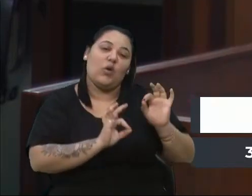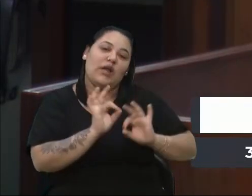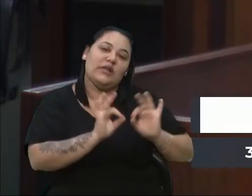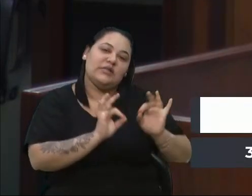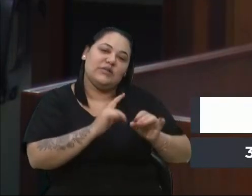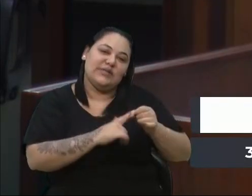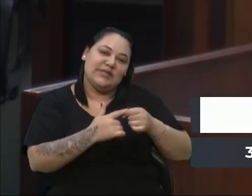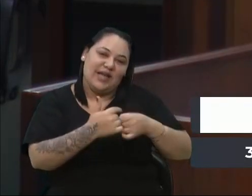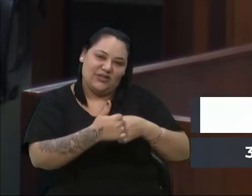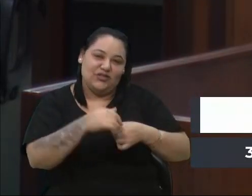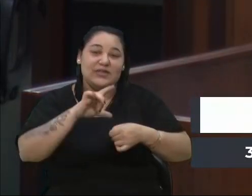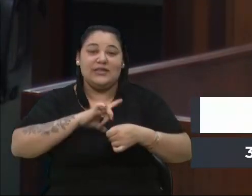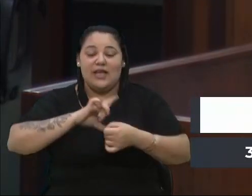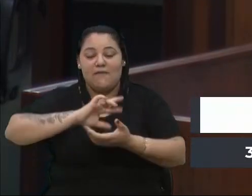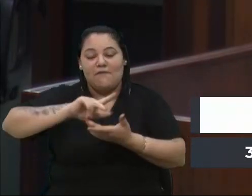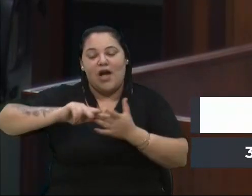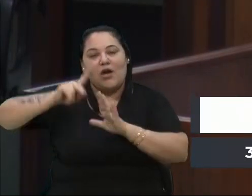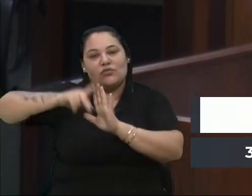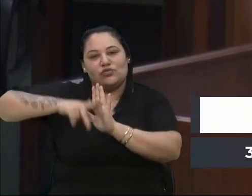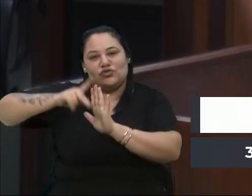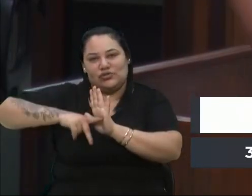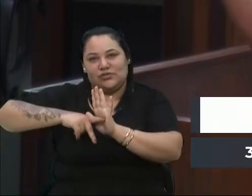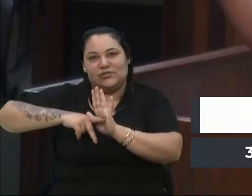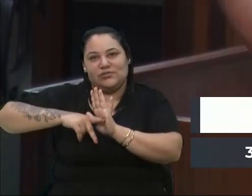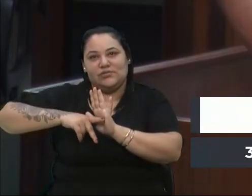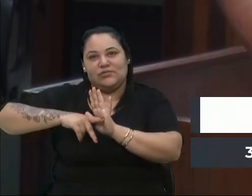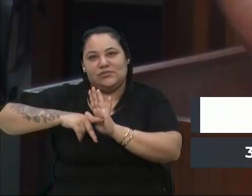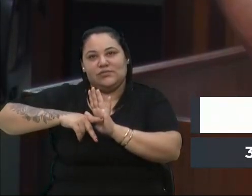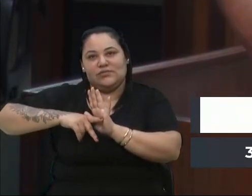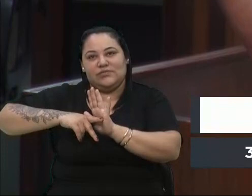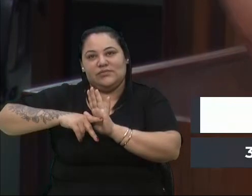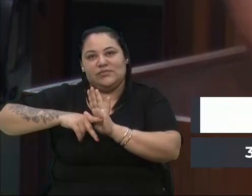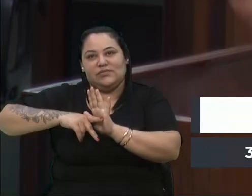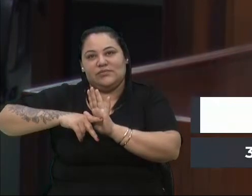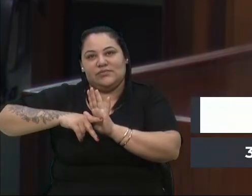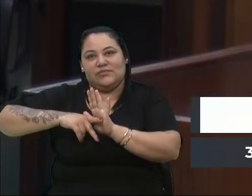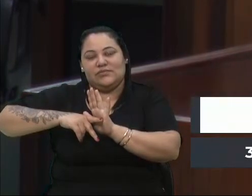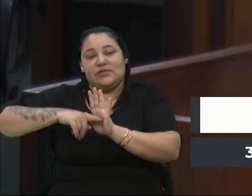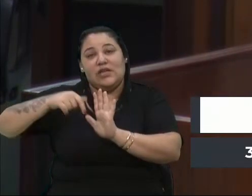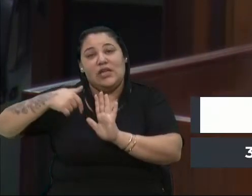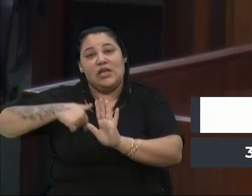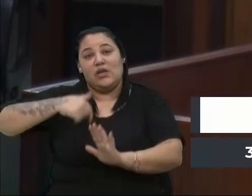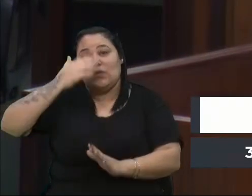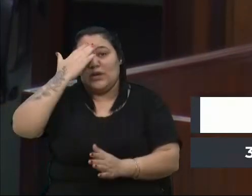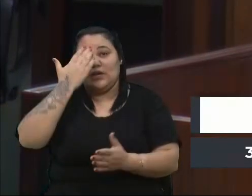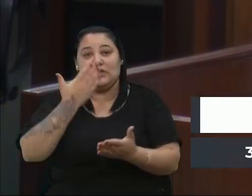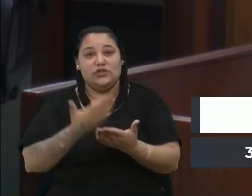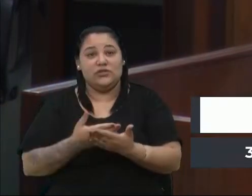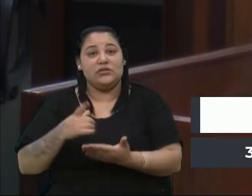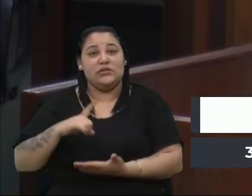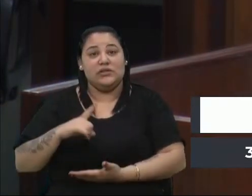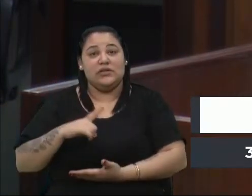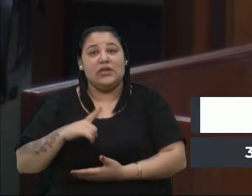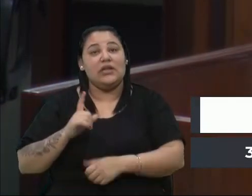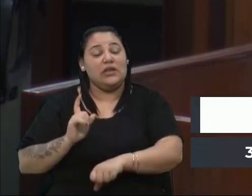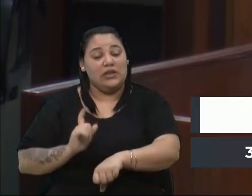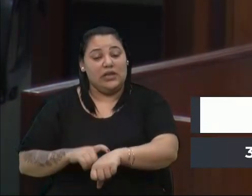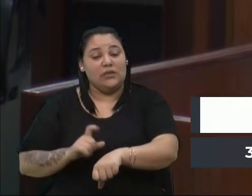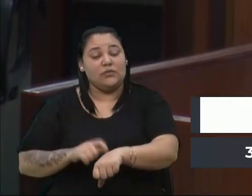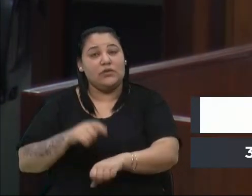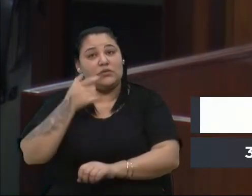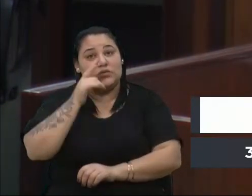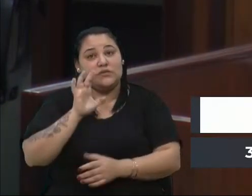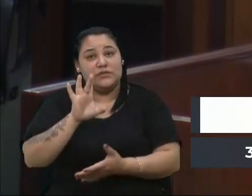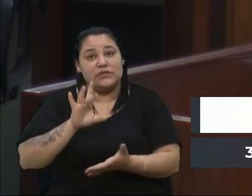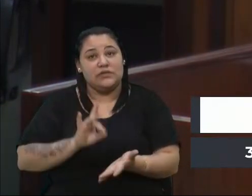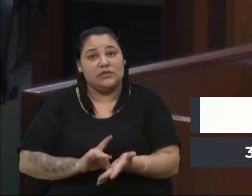vários projetos para sair ainda e já tem projeto em execução. Eu creio que leva tempo para projetar uma cidade. O